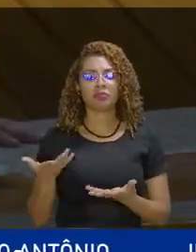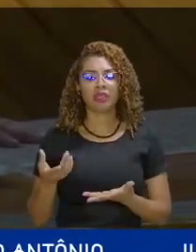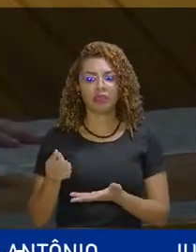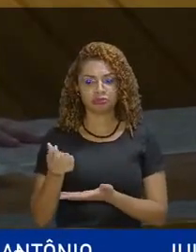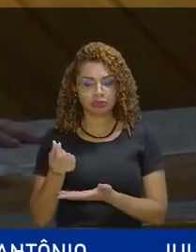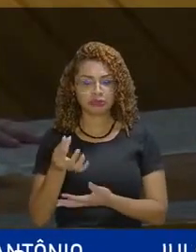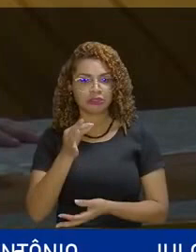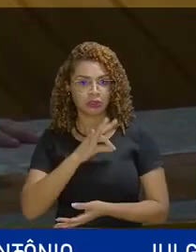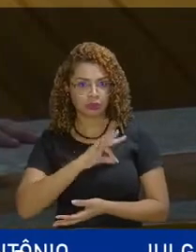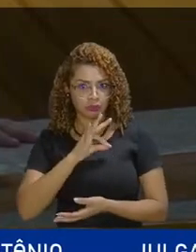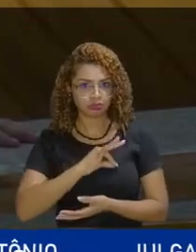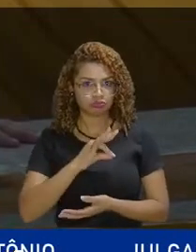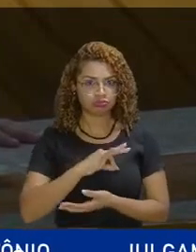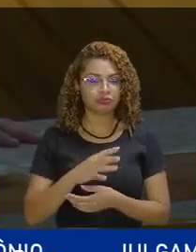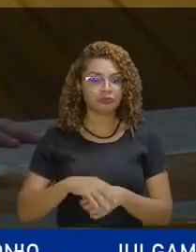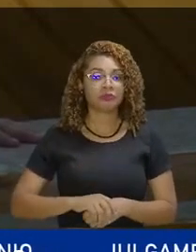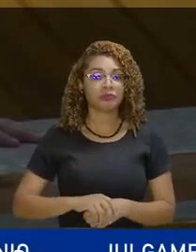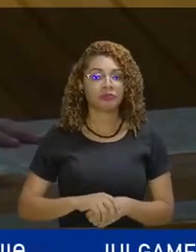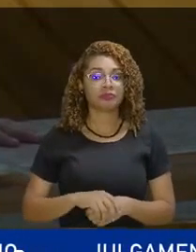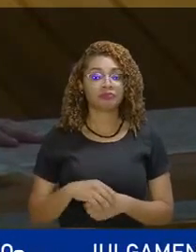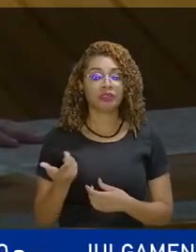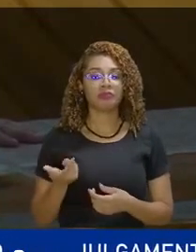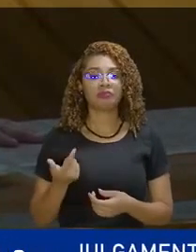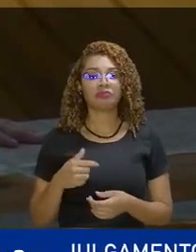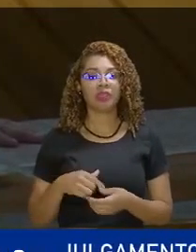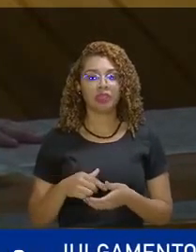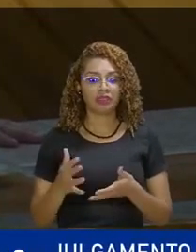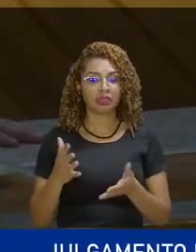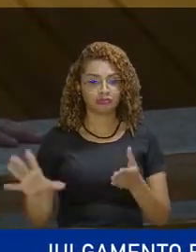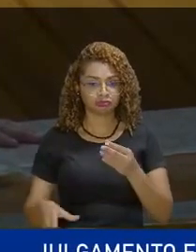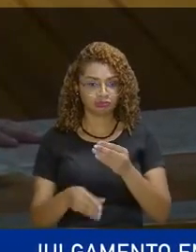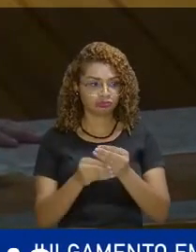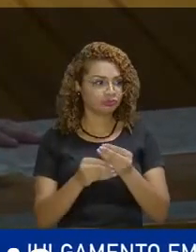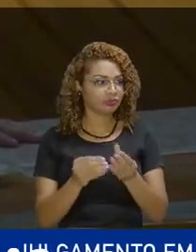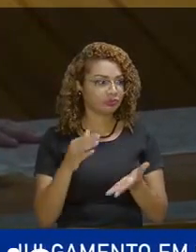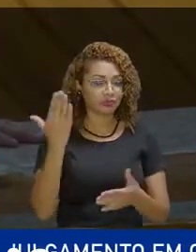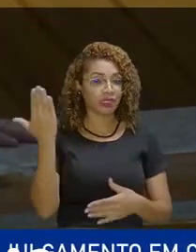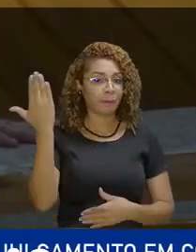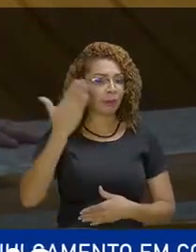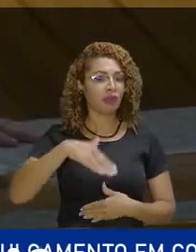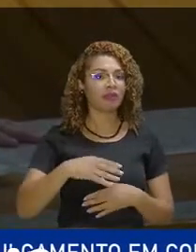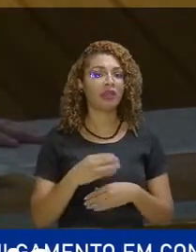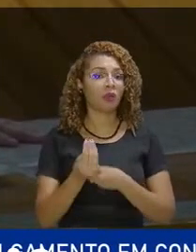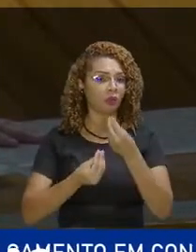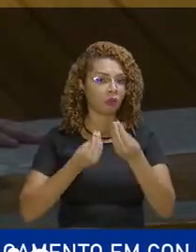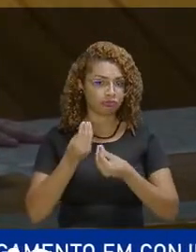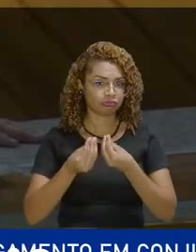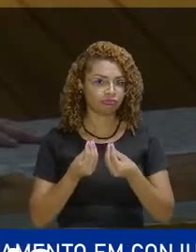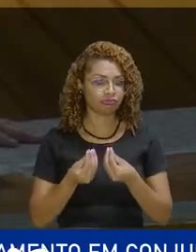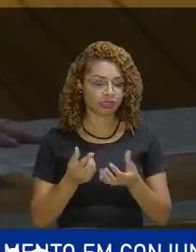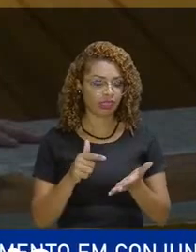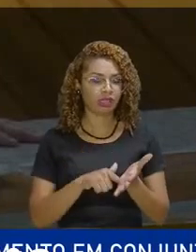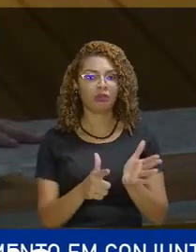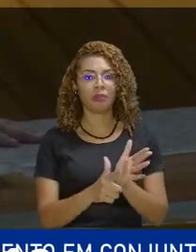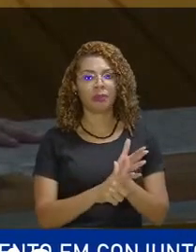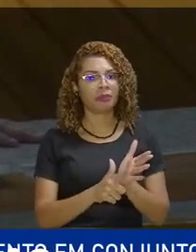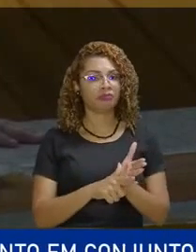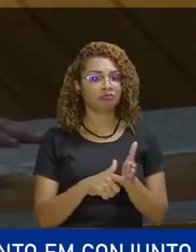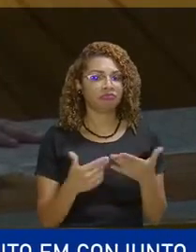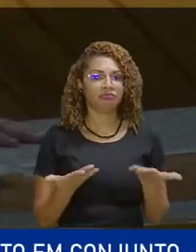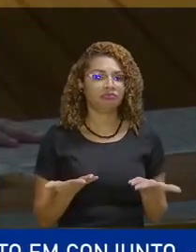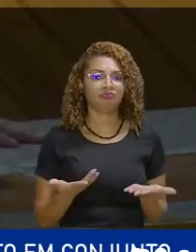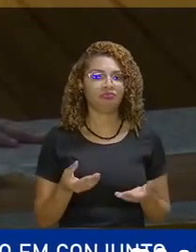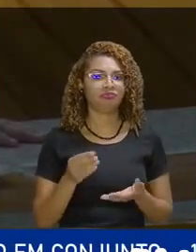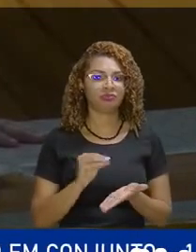dinheiro, e outra, isso não está declarado na prestação de contas. Como é que eu posso dizer que havia essa